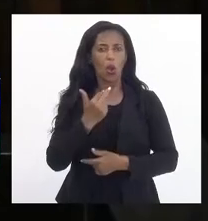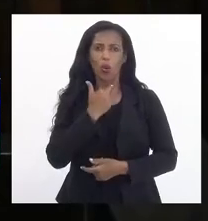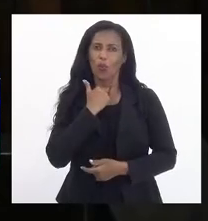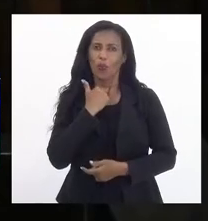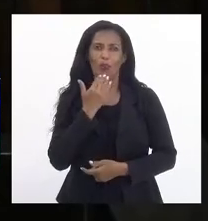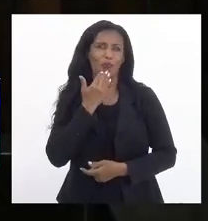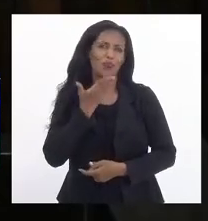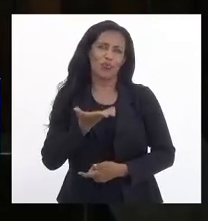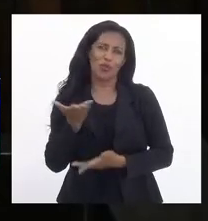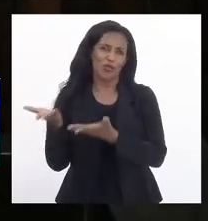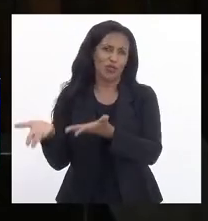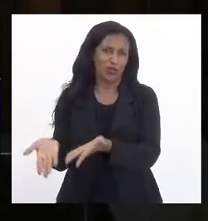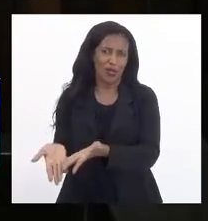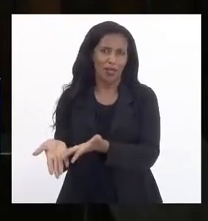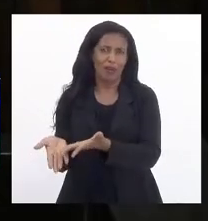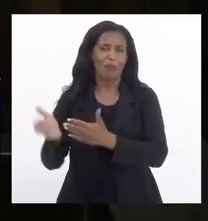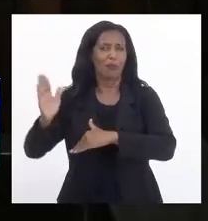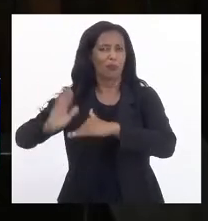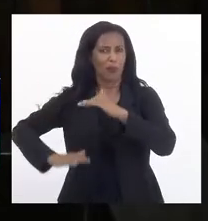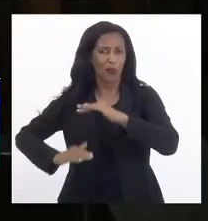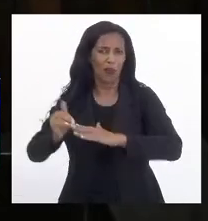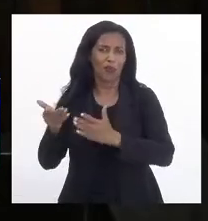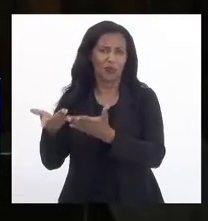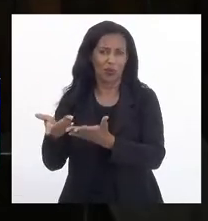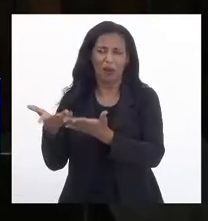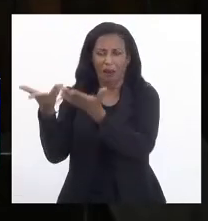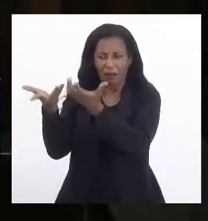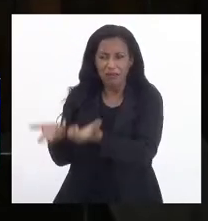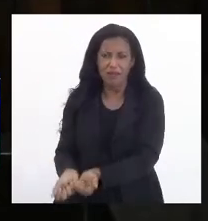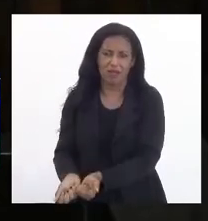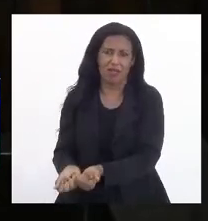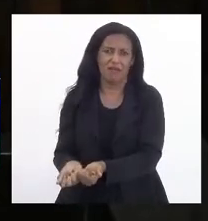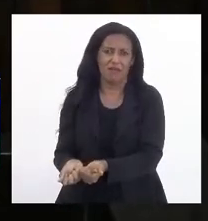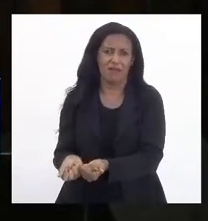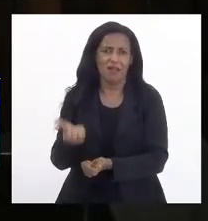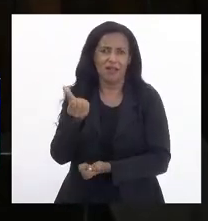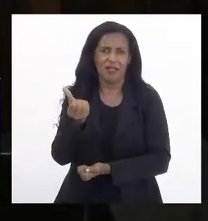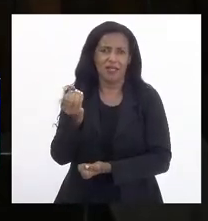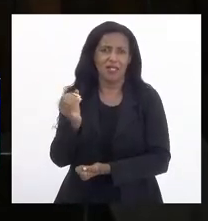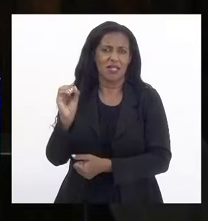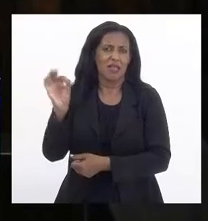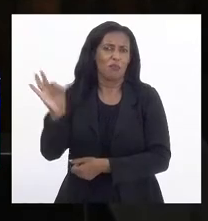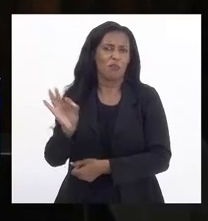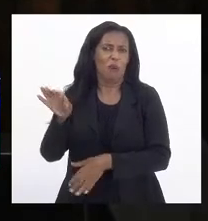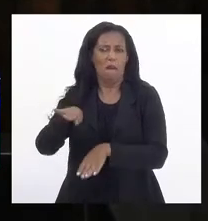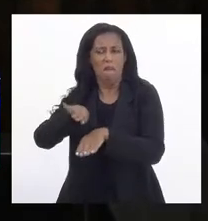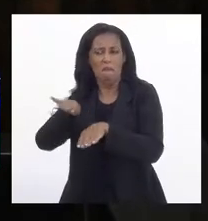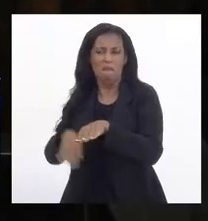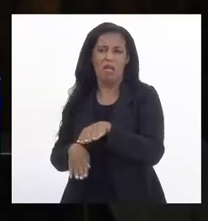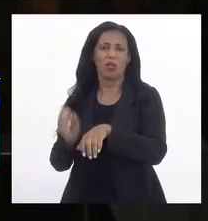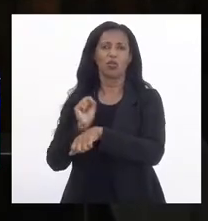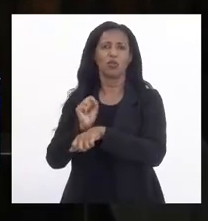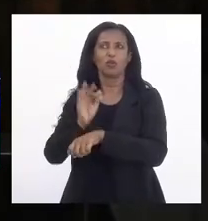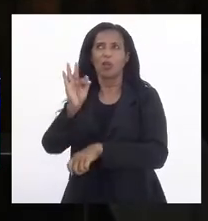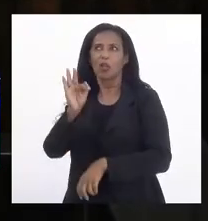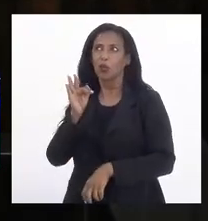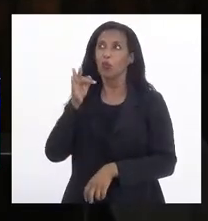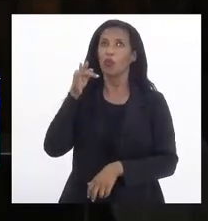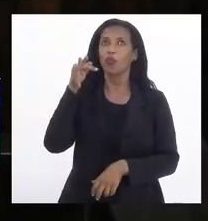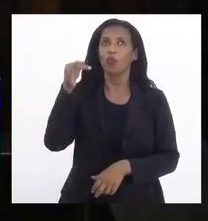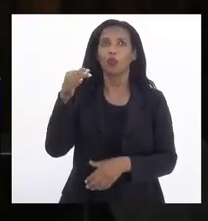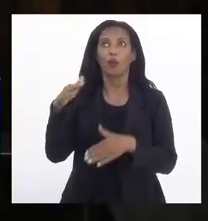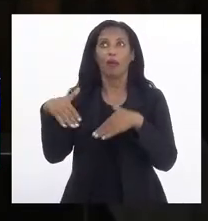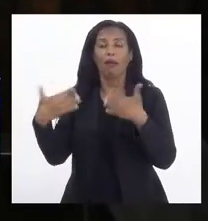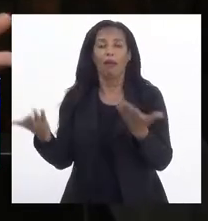pedir para que esses profissionais se submetam a isso, continuem esperando um futuro que sabe-se lá quando quem for